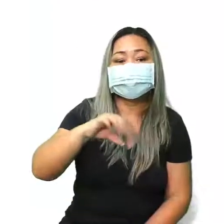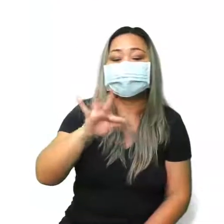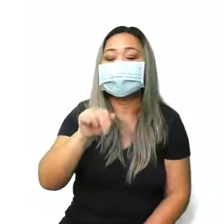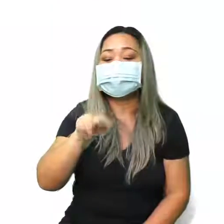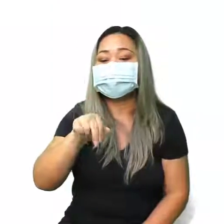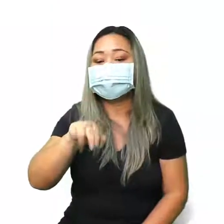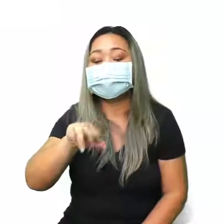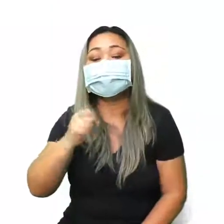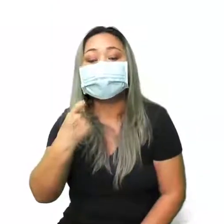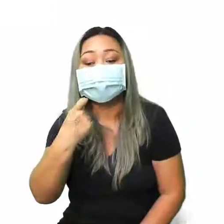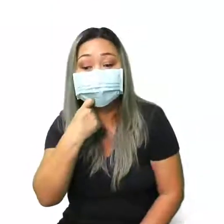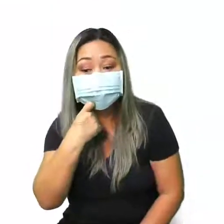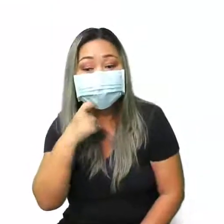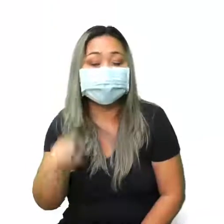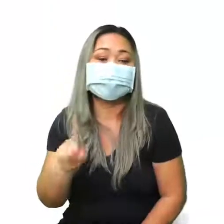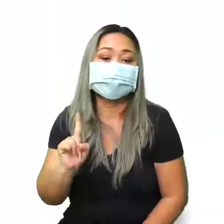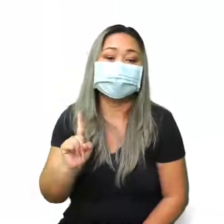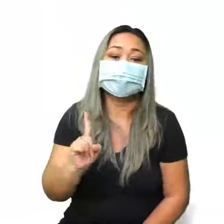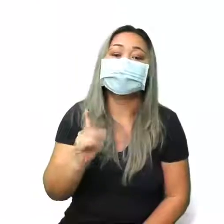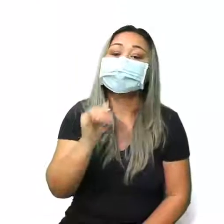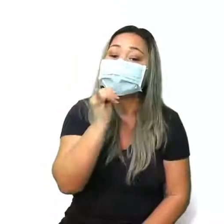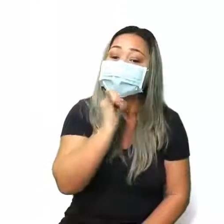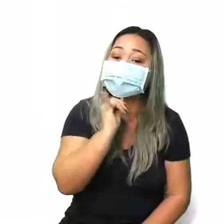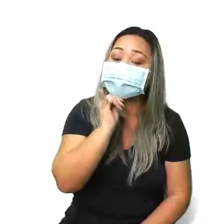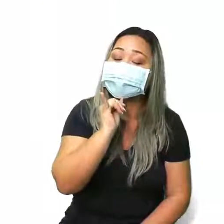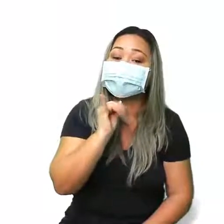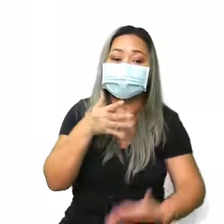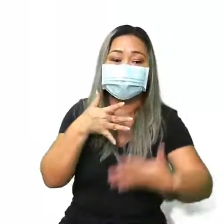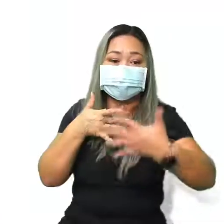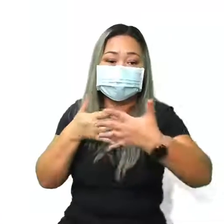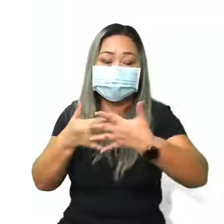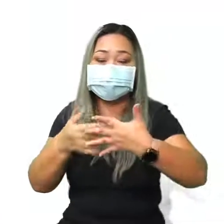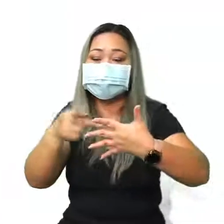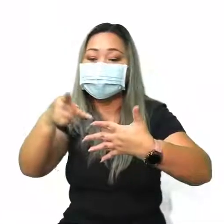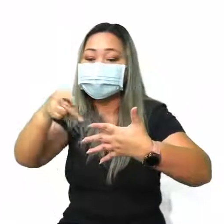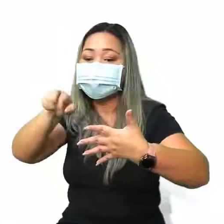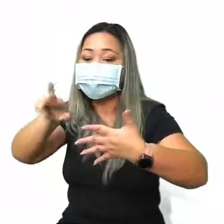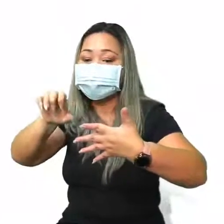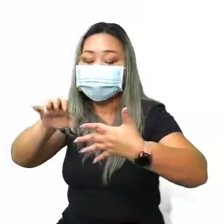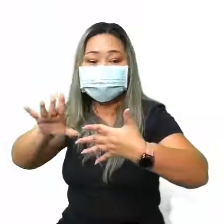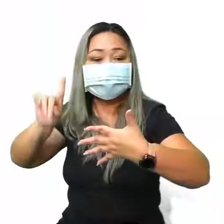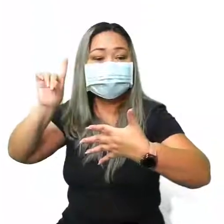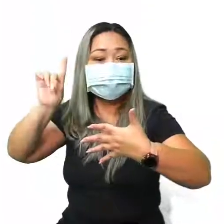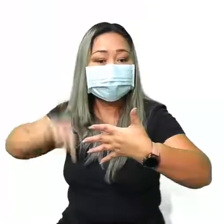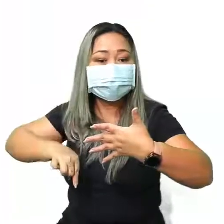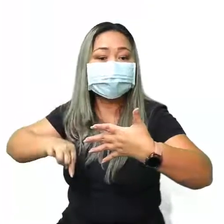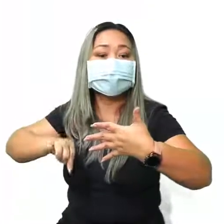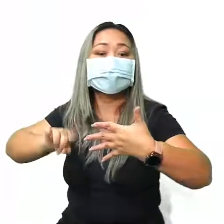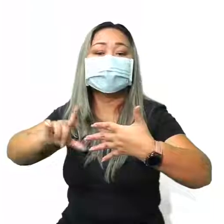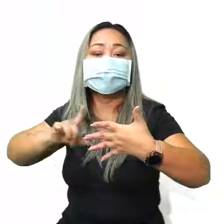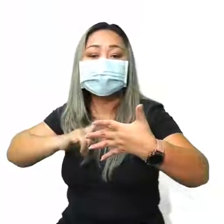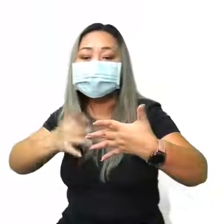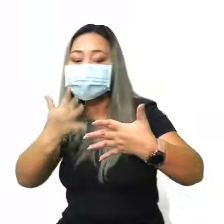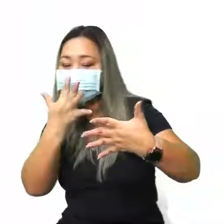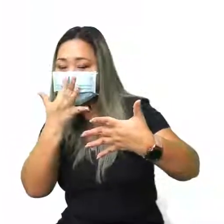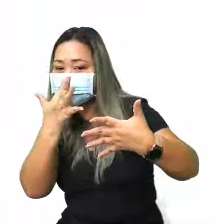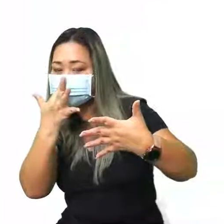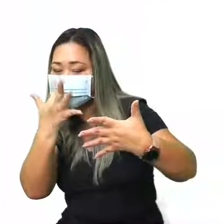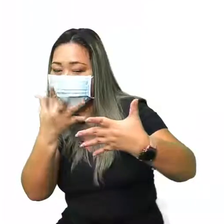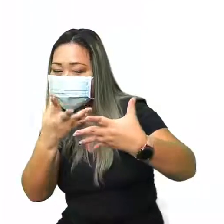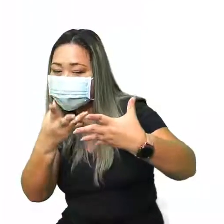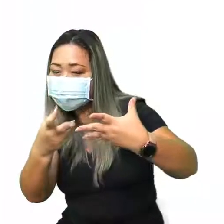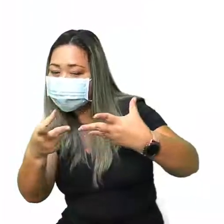fauna de peixes do local. Um exemplo é o represamento do rio Paraná, onde se observou o